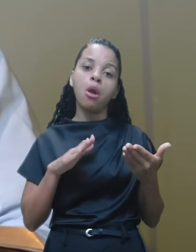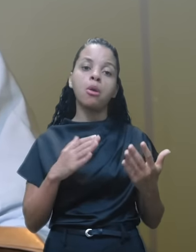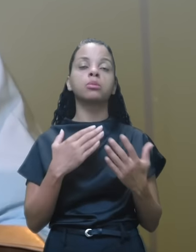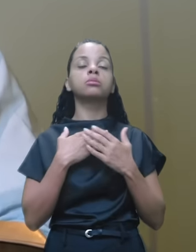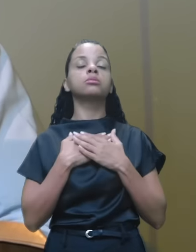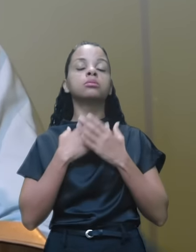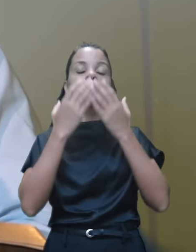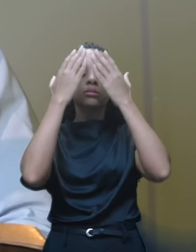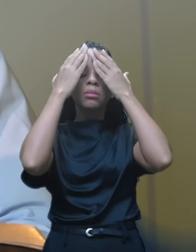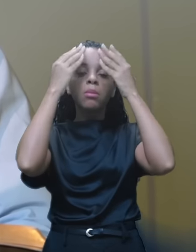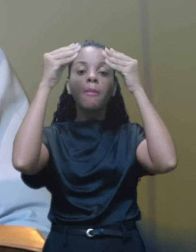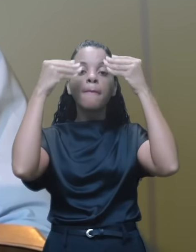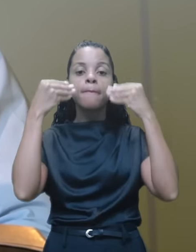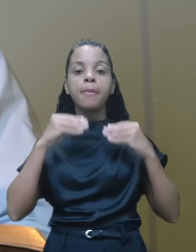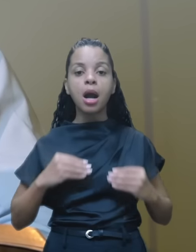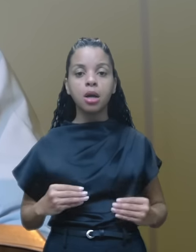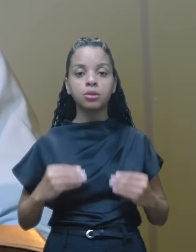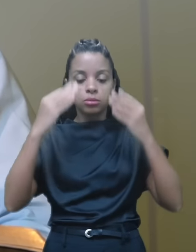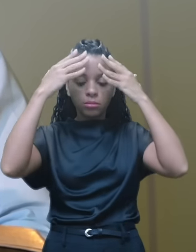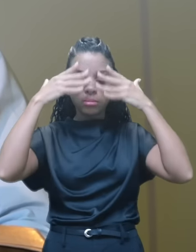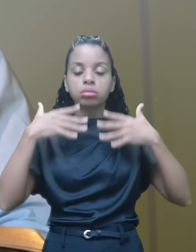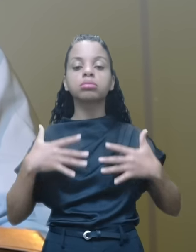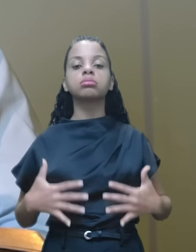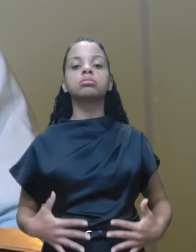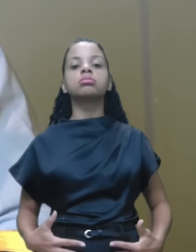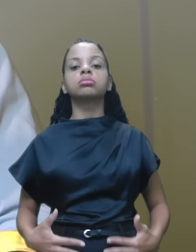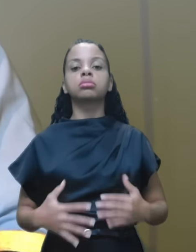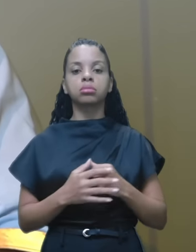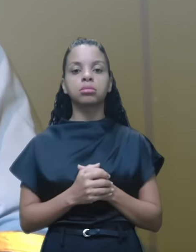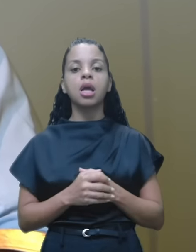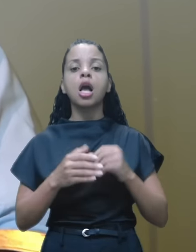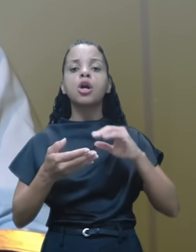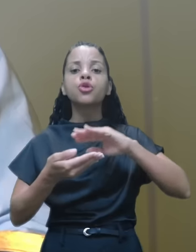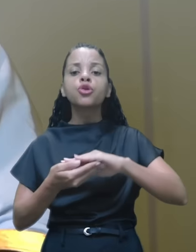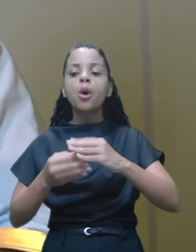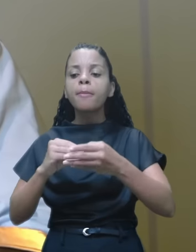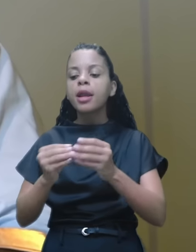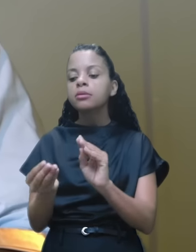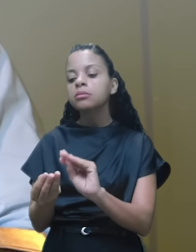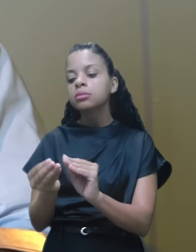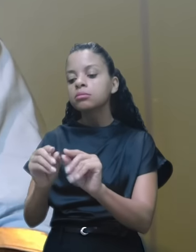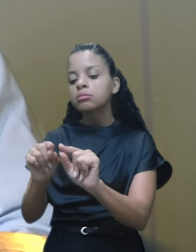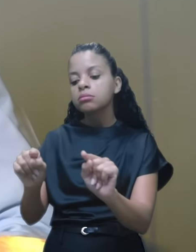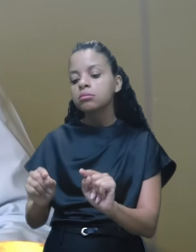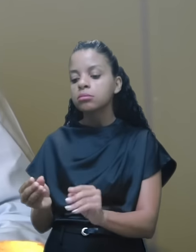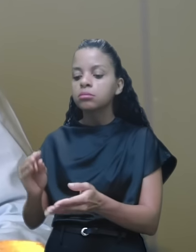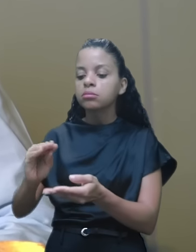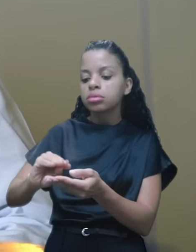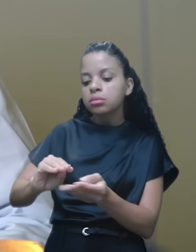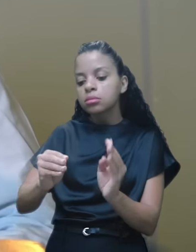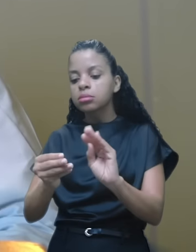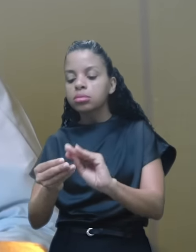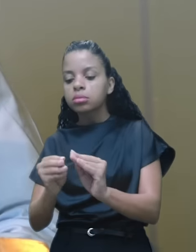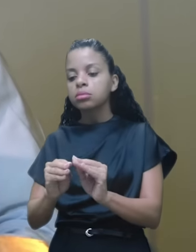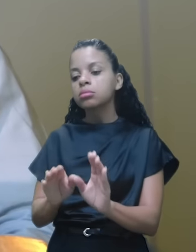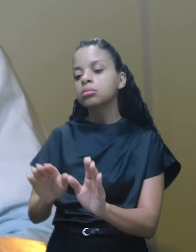dobrado, se aquele corpo, né, o corpo de Cristo tivesse sido roubado, que ladrão é esse que vai se preocupar? Né? Falou assim, não, peraí, pega